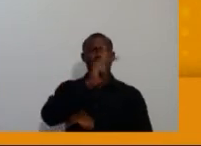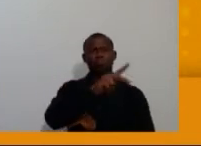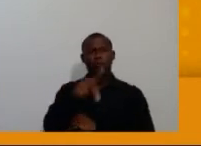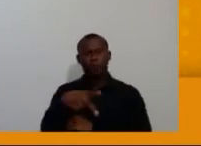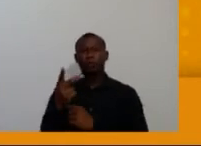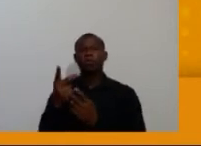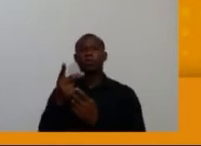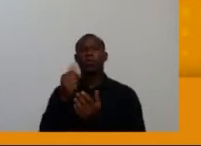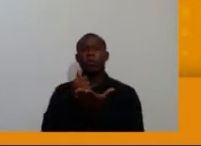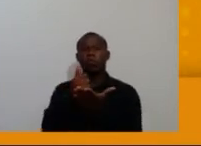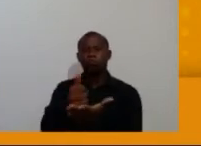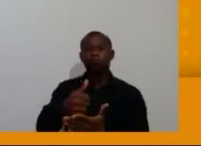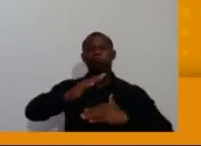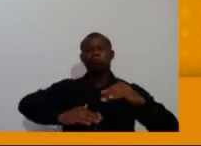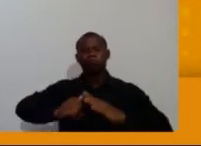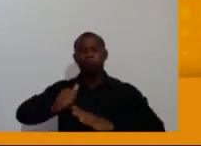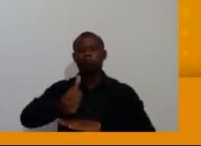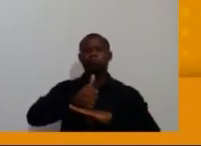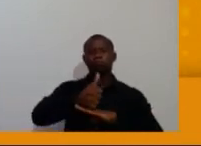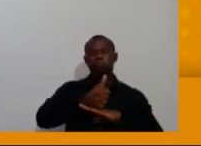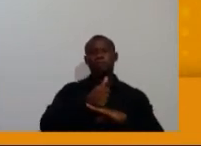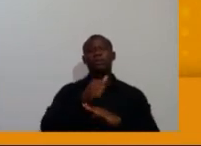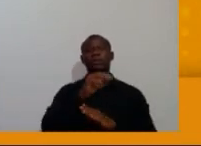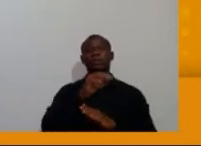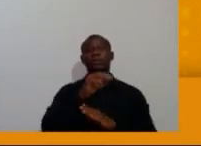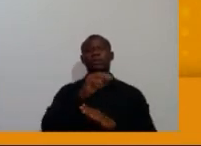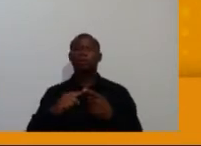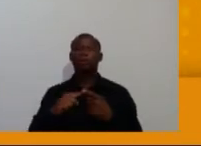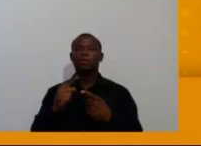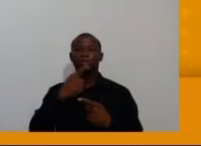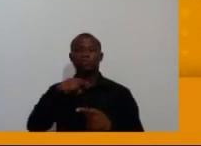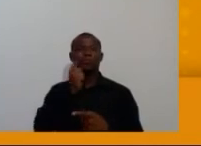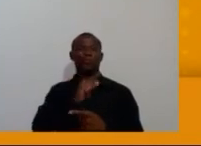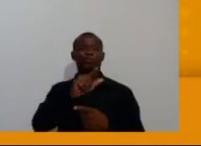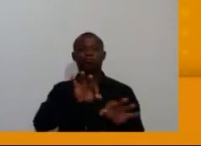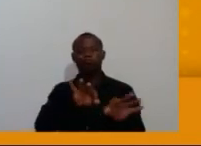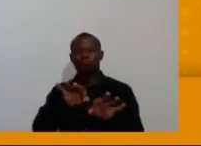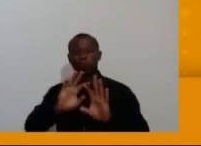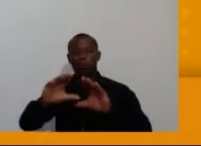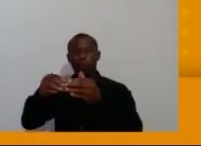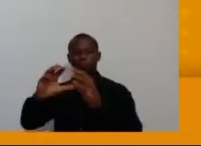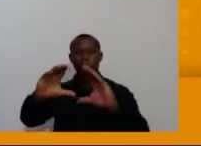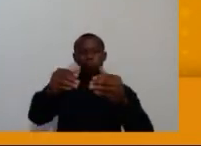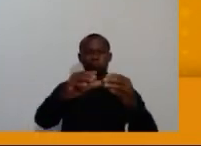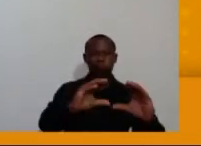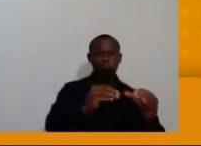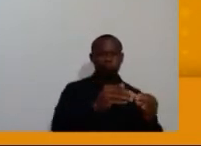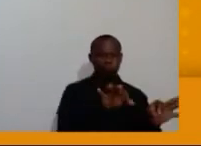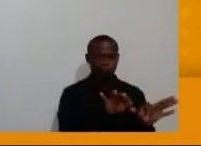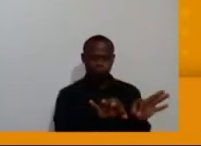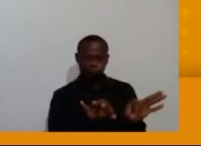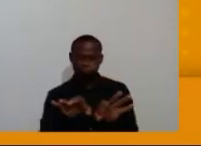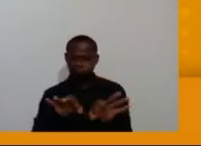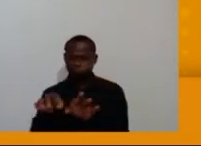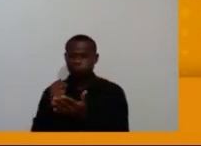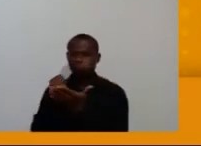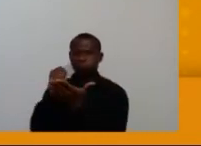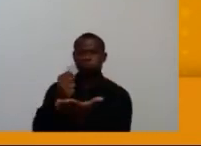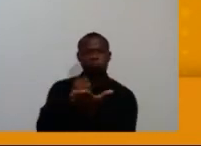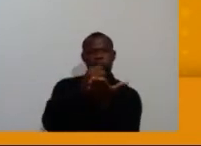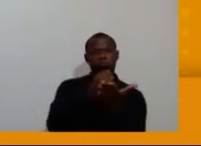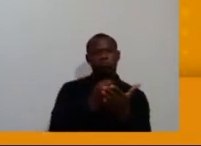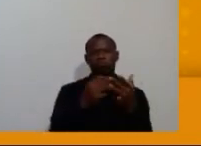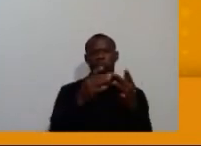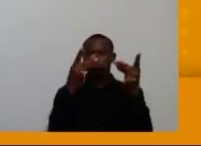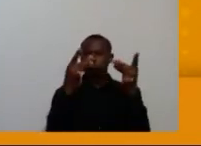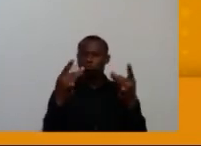como sede, DR-SEDE, ou seja, que têm as equipes que fazem a oferta, produzindo o curso